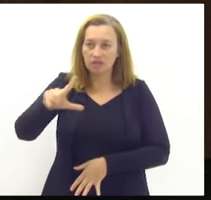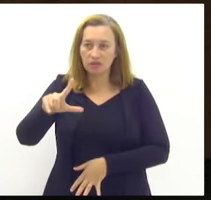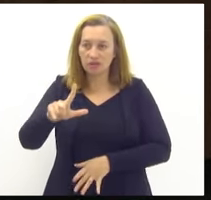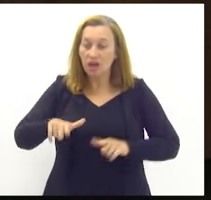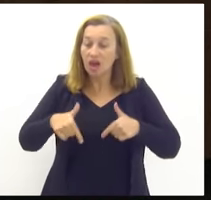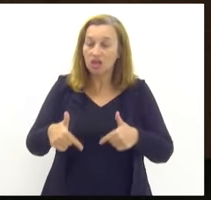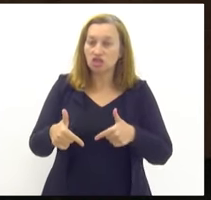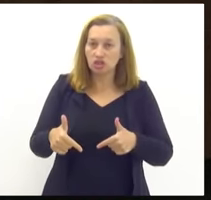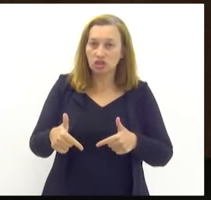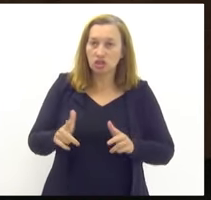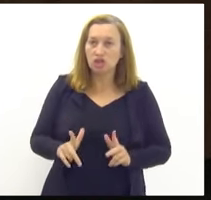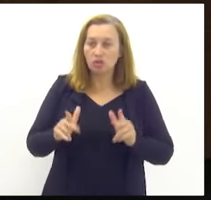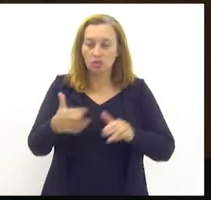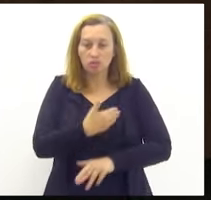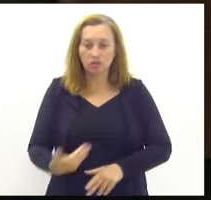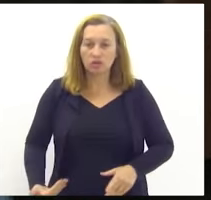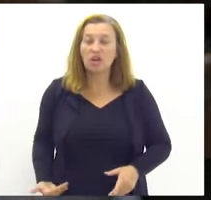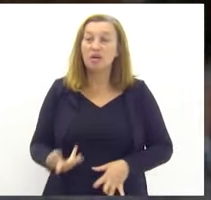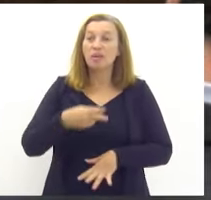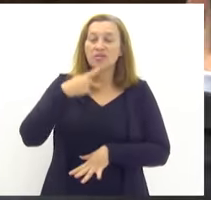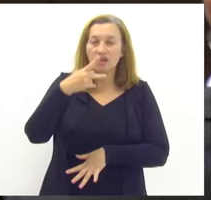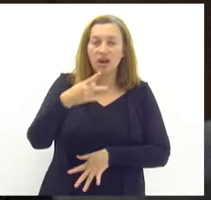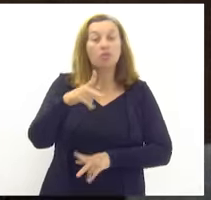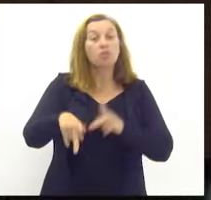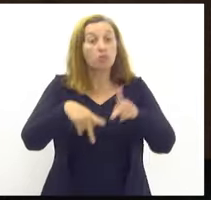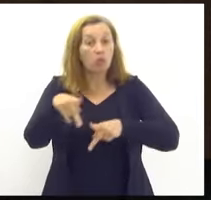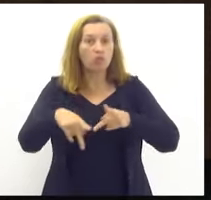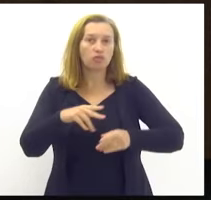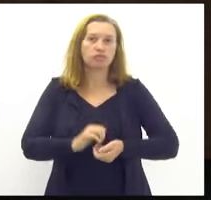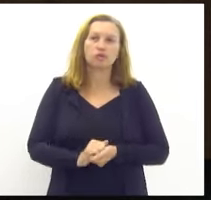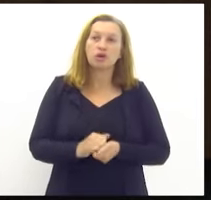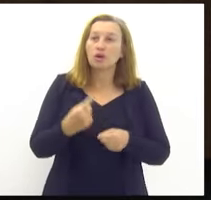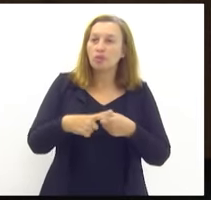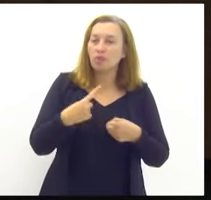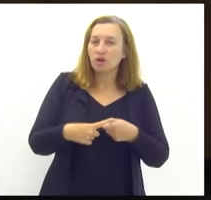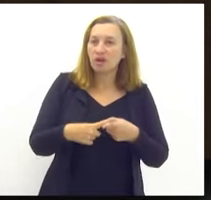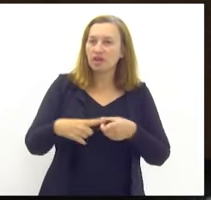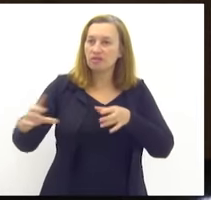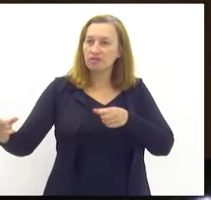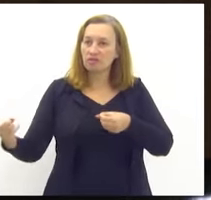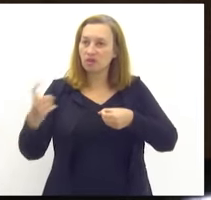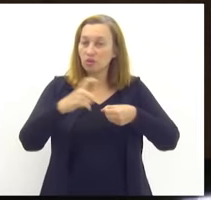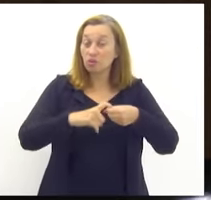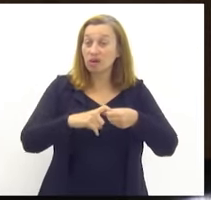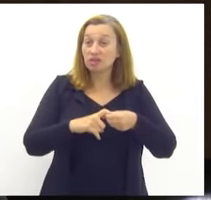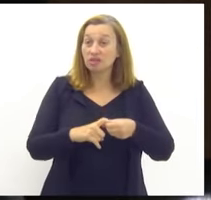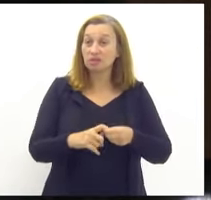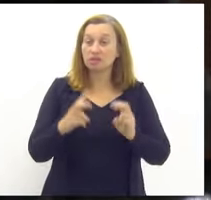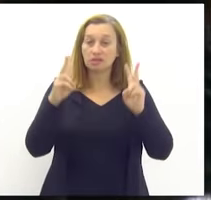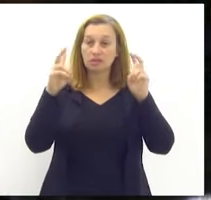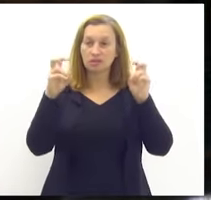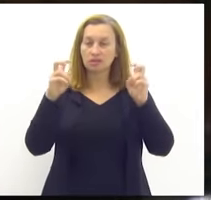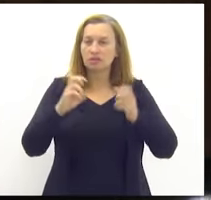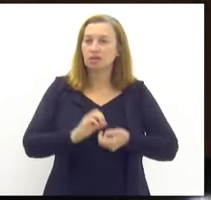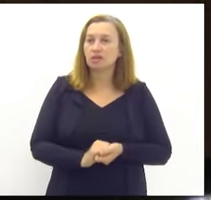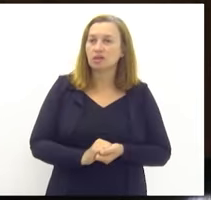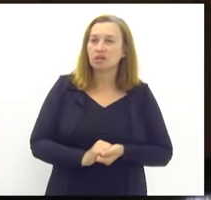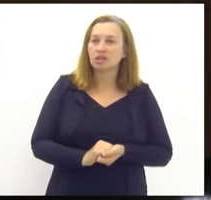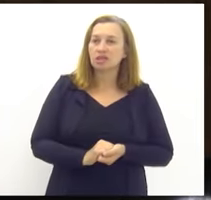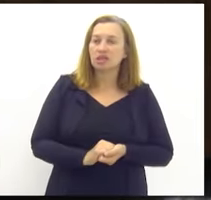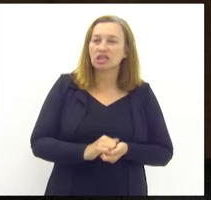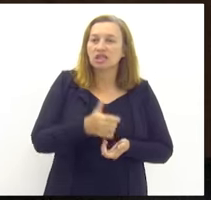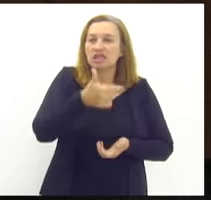Governador também para dar uma satisfação à população porque vi vinculado sobre a questão das 16 Toneladas de